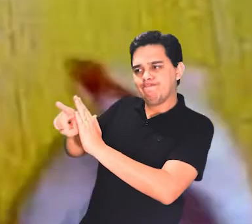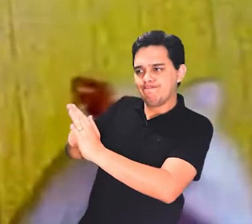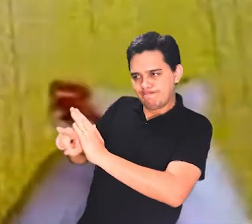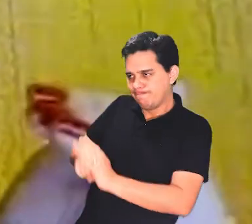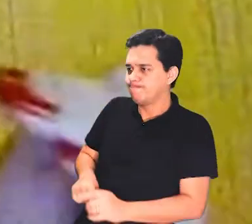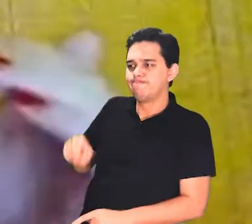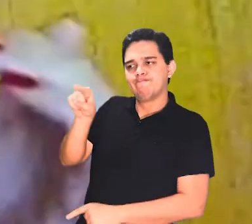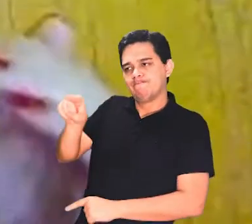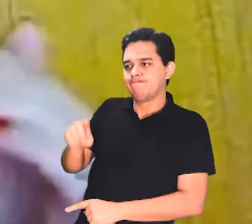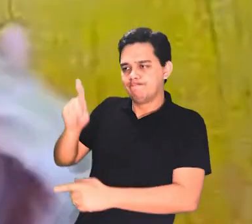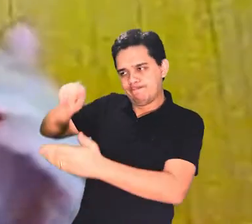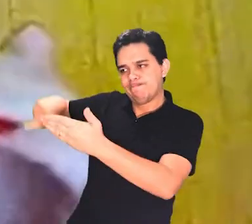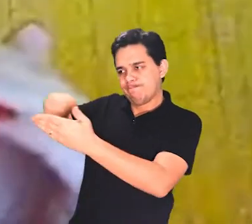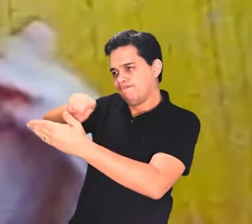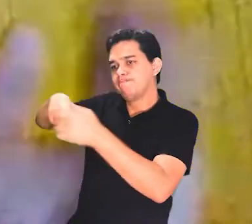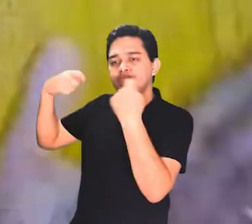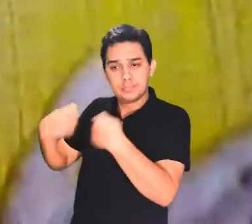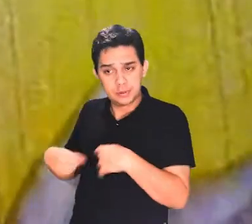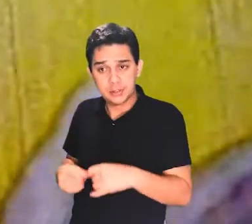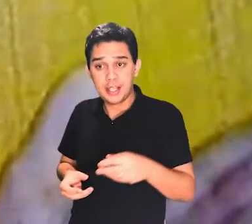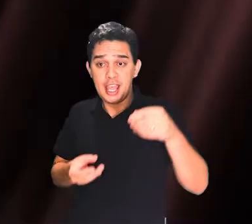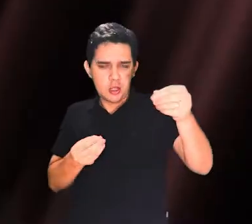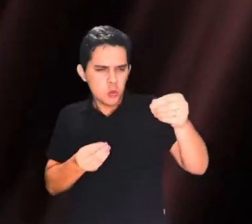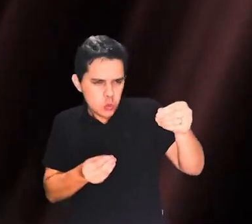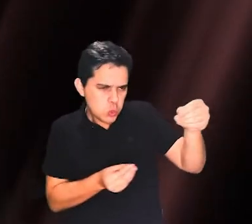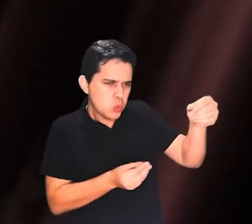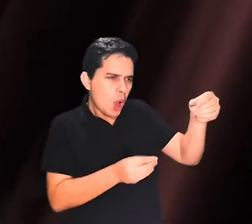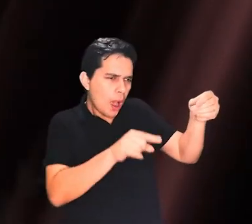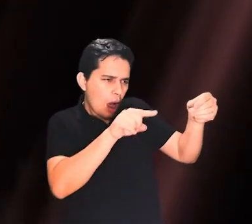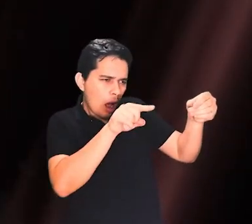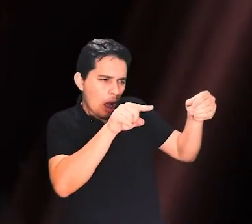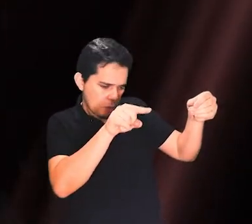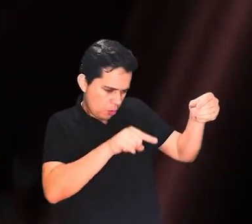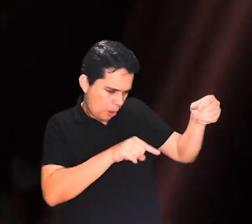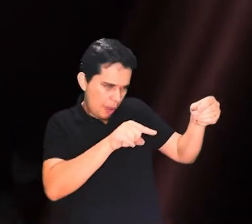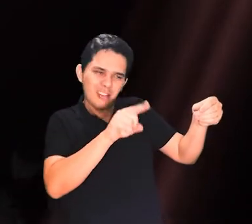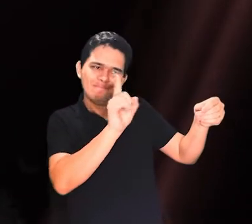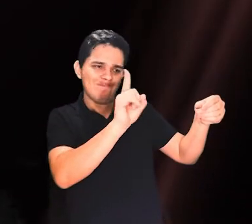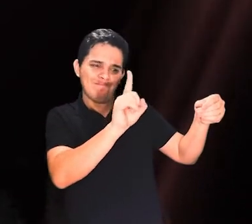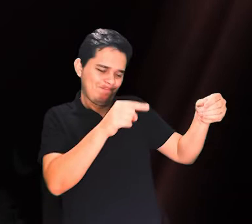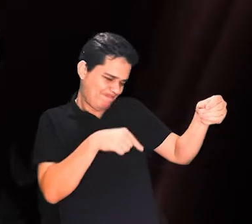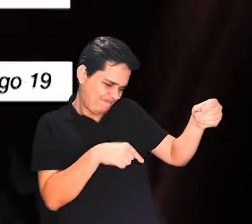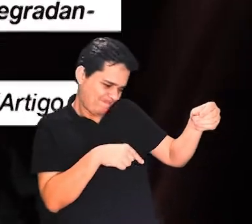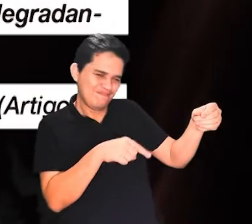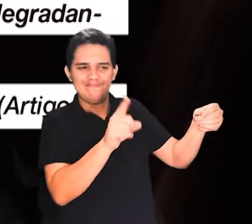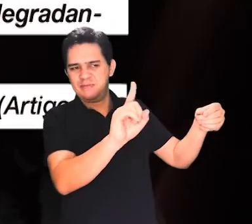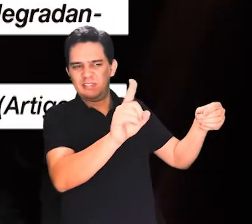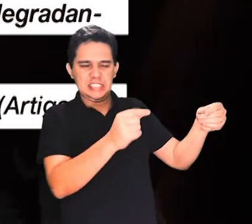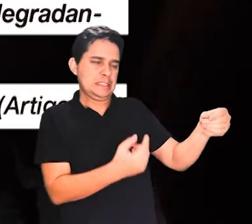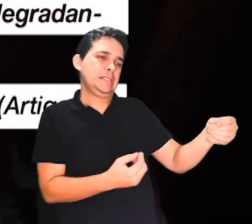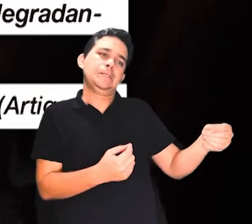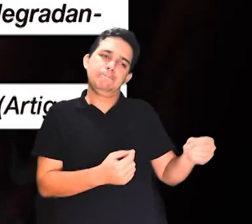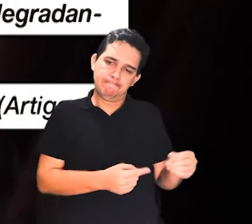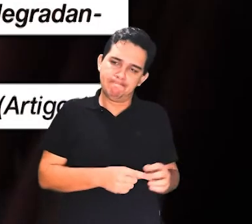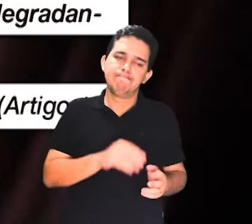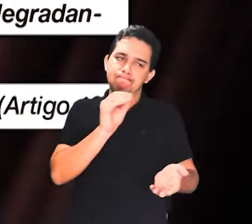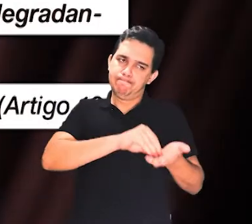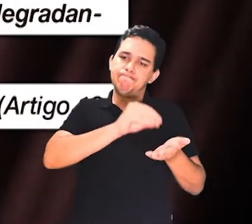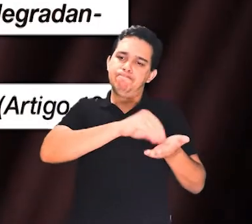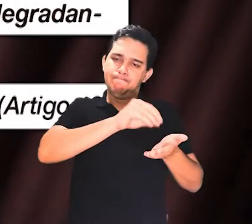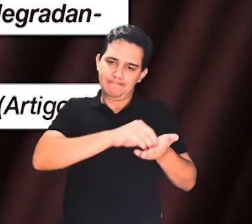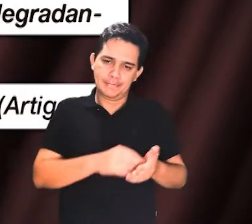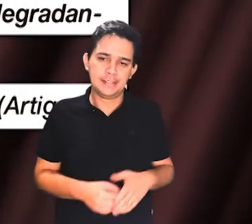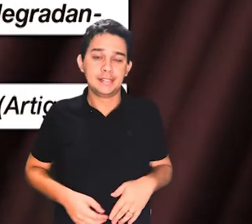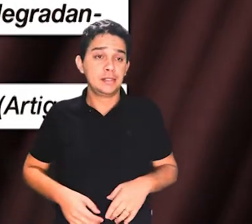quanto abrigões de pessoas com deficiência. E nesse kit de ferramentas você tem uma série de direitos,